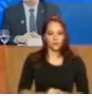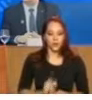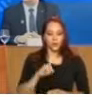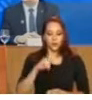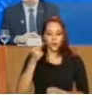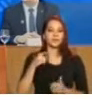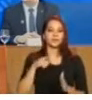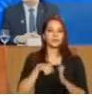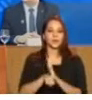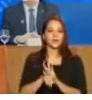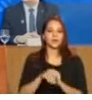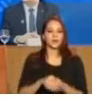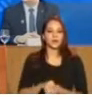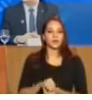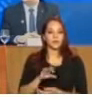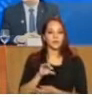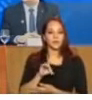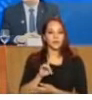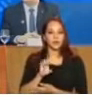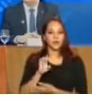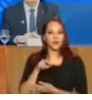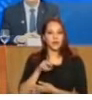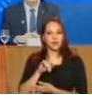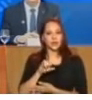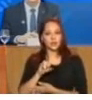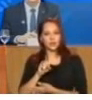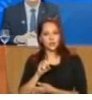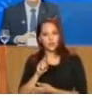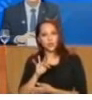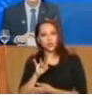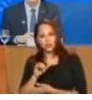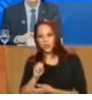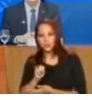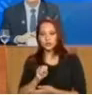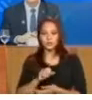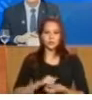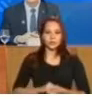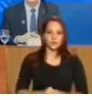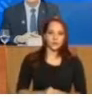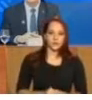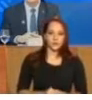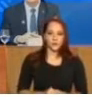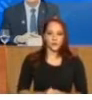Próxima pergunta, Delis Ortiz, TV Globo.